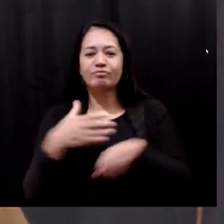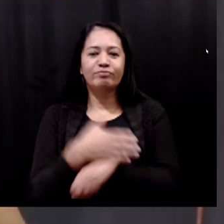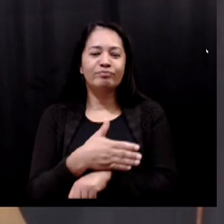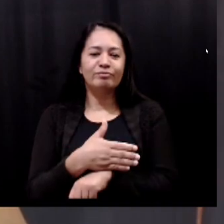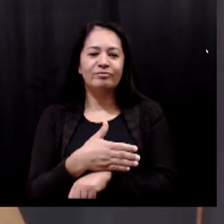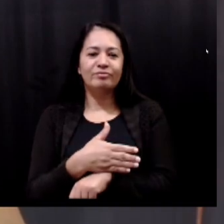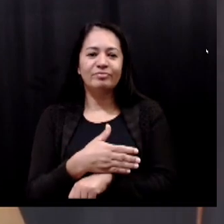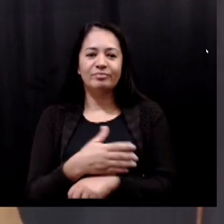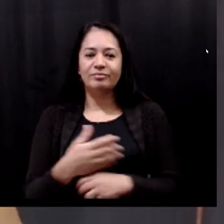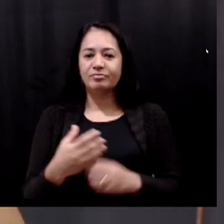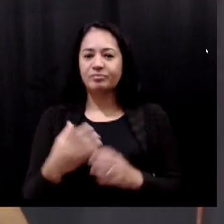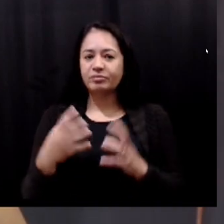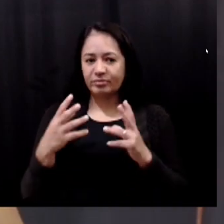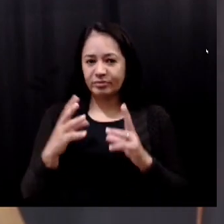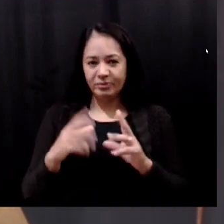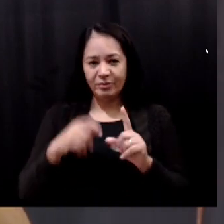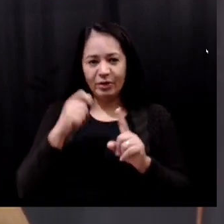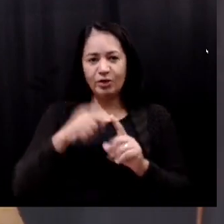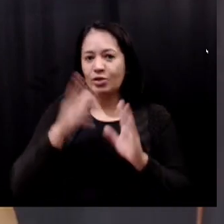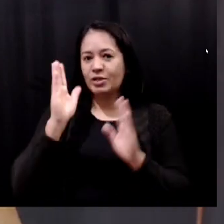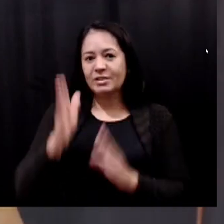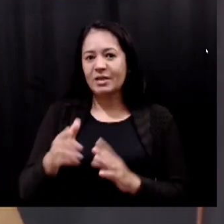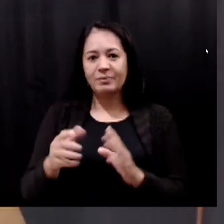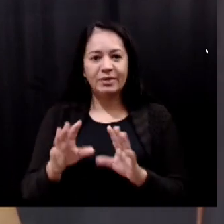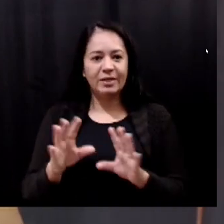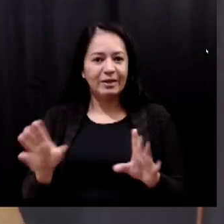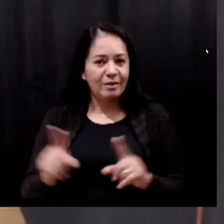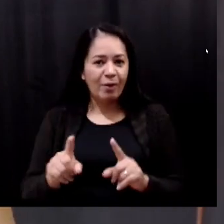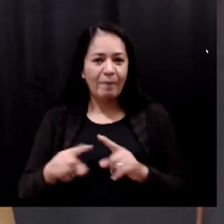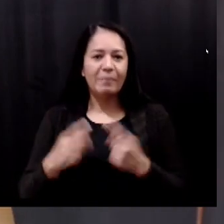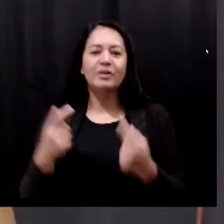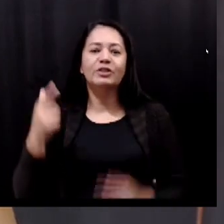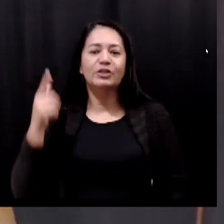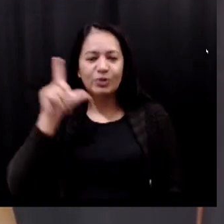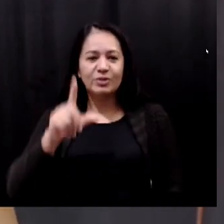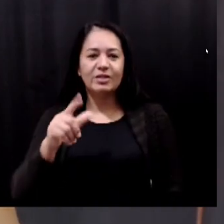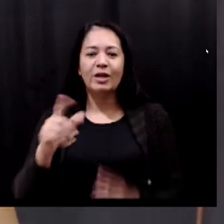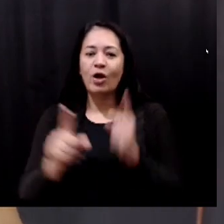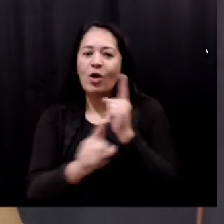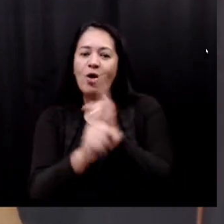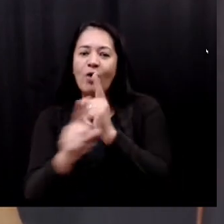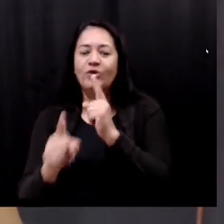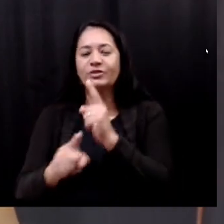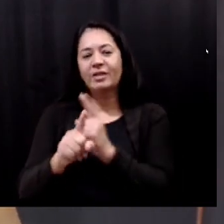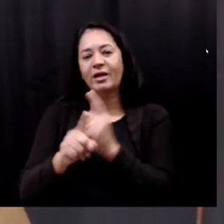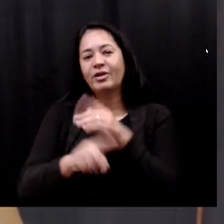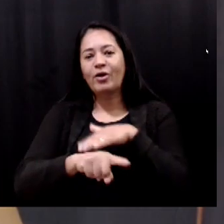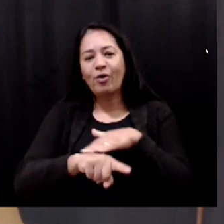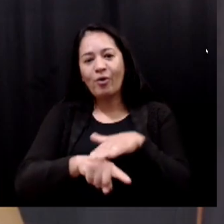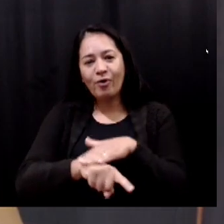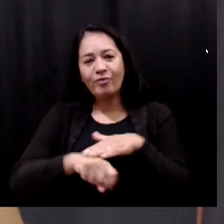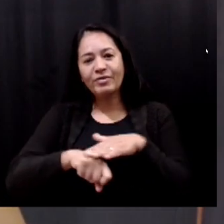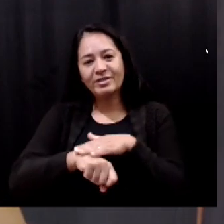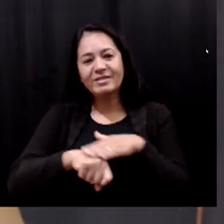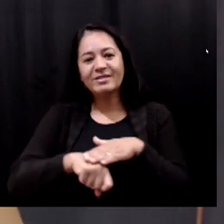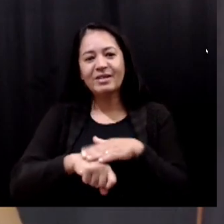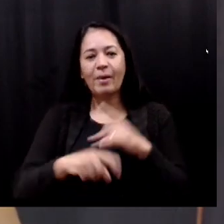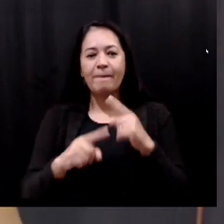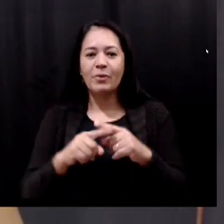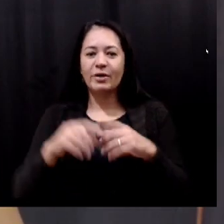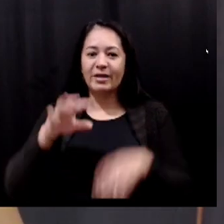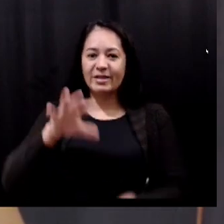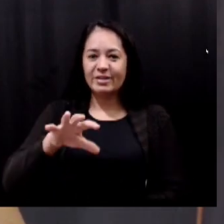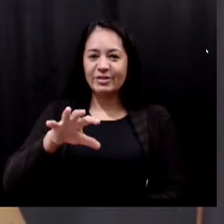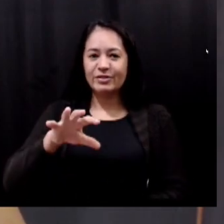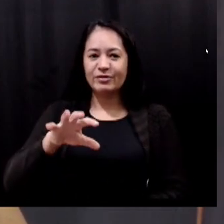todos os meses, todas as semanas, mas que a gente se acessa para se encontrar, para conversar. Porque isso é uma forma que me regula.